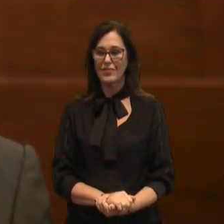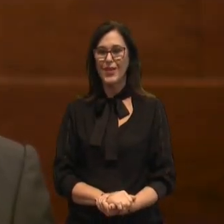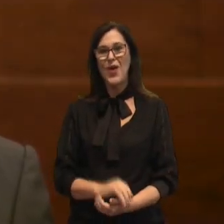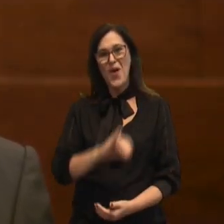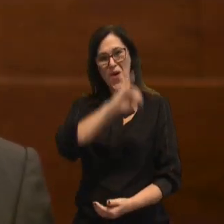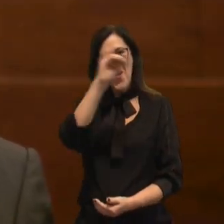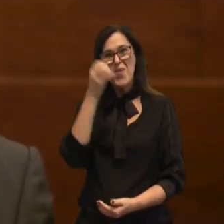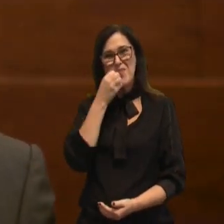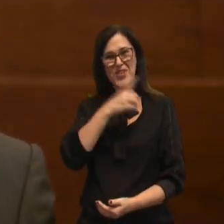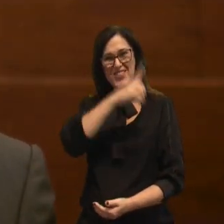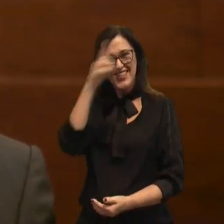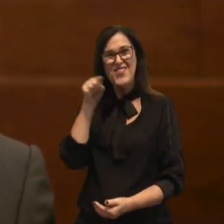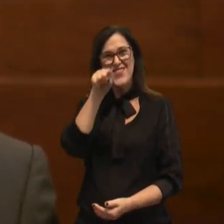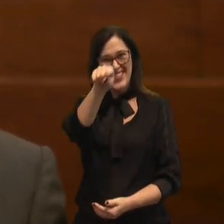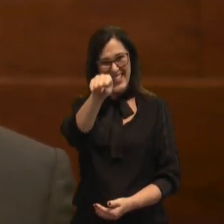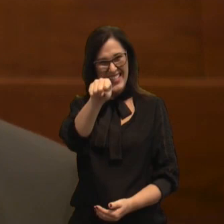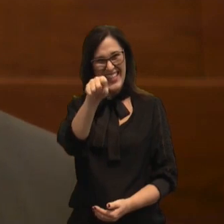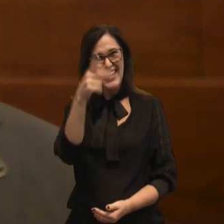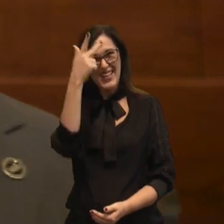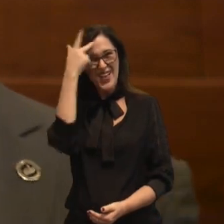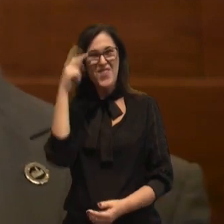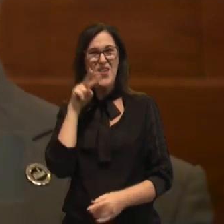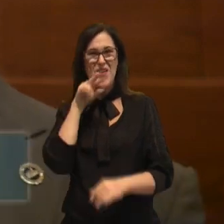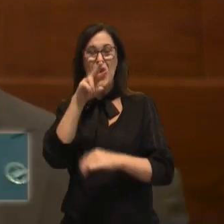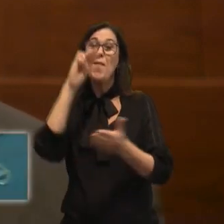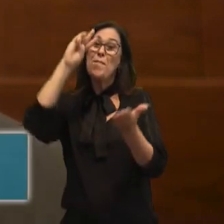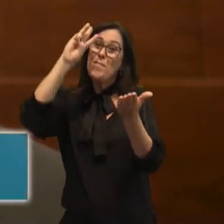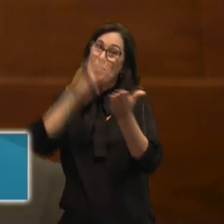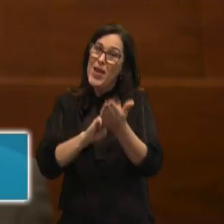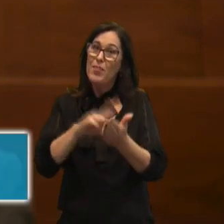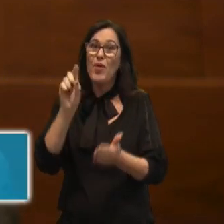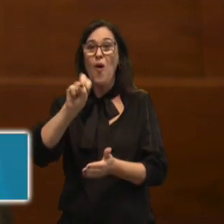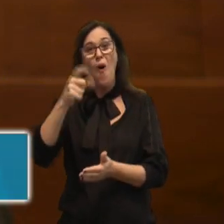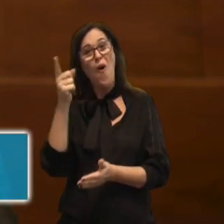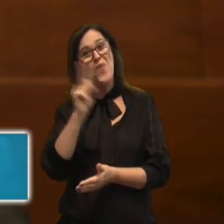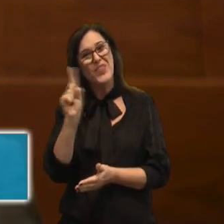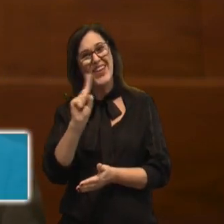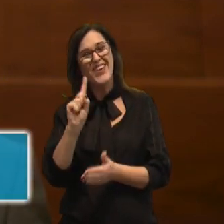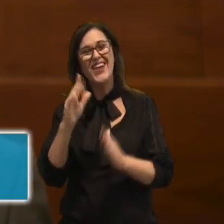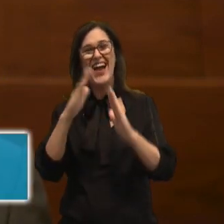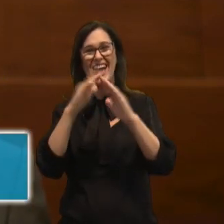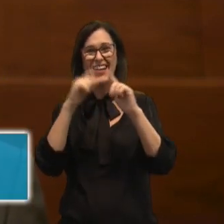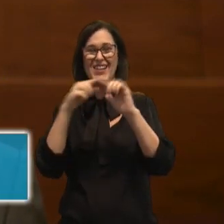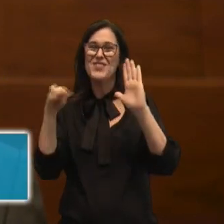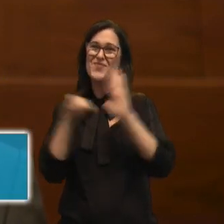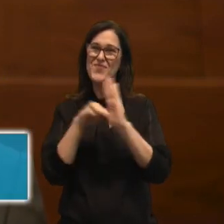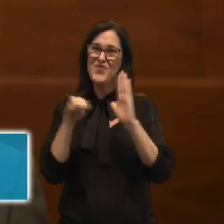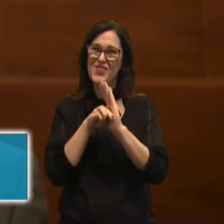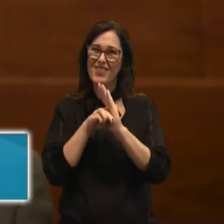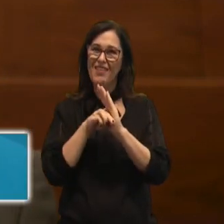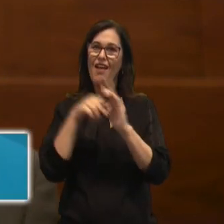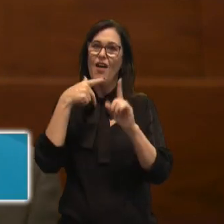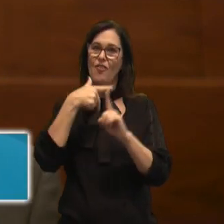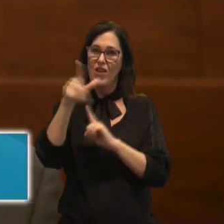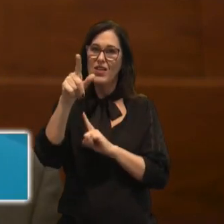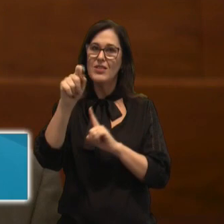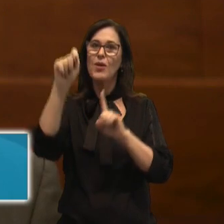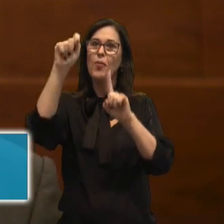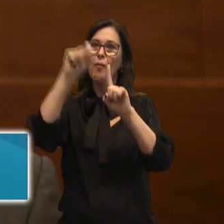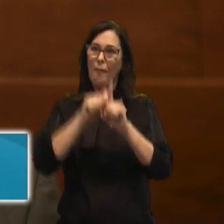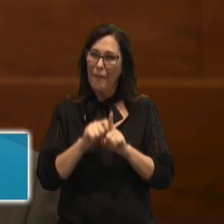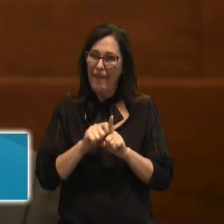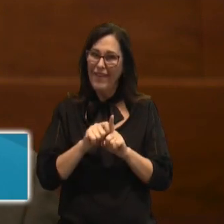Olá, muito bom dia, você internauta, membro da igreja ou não, a Igreja Memorial que vence mais um mês. Hoje,